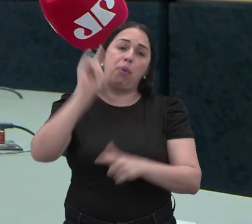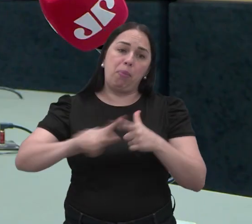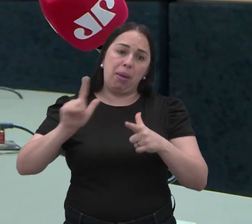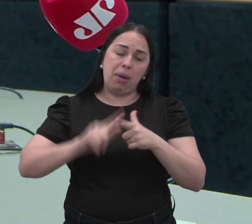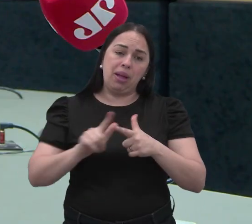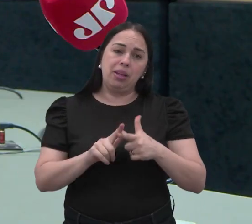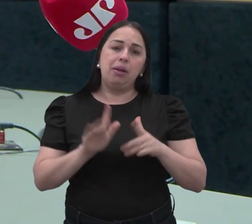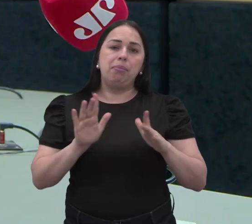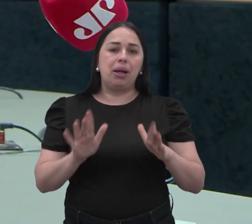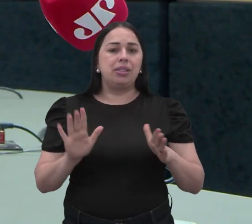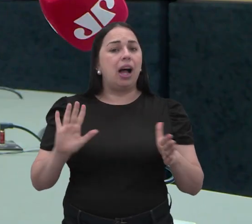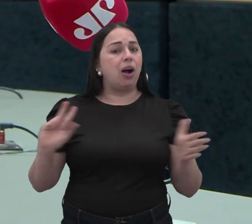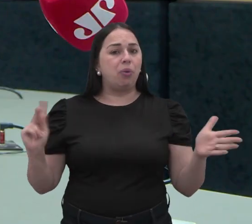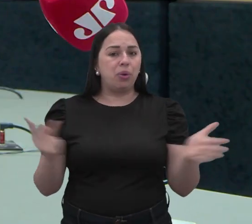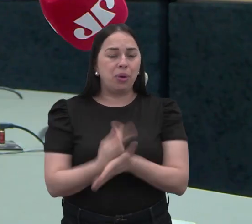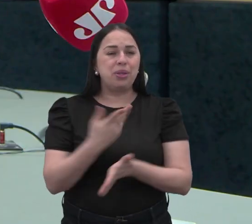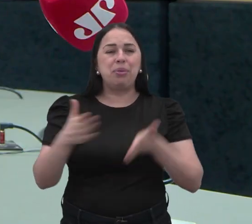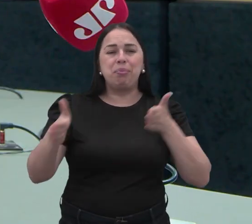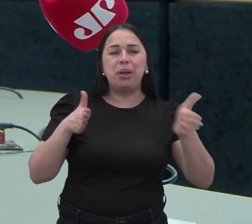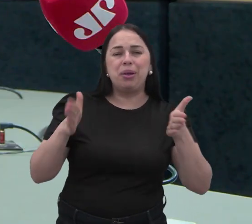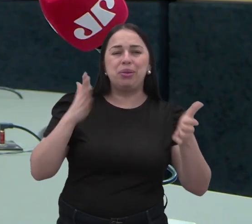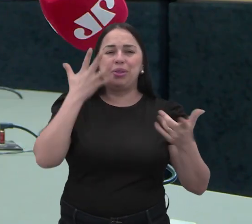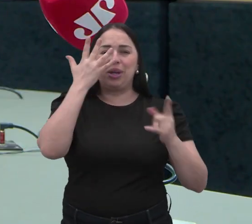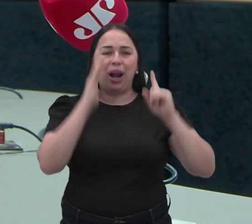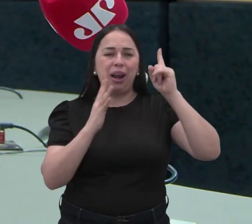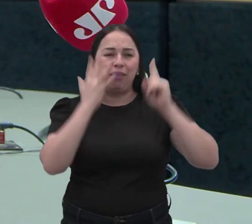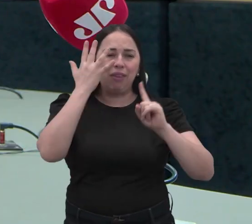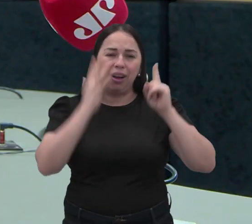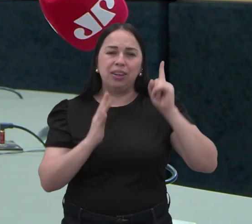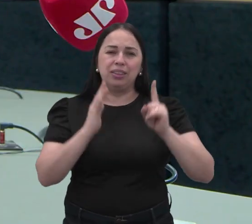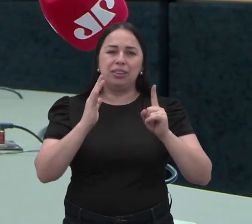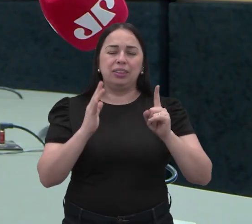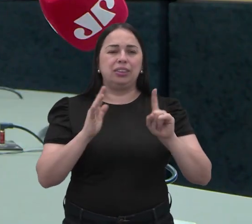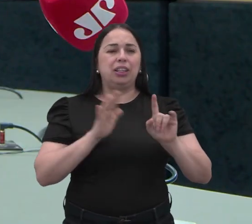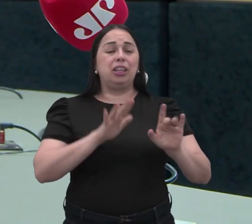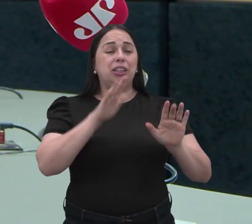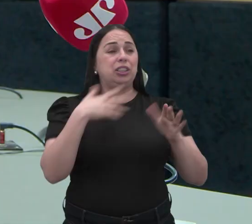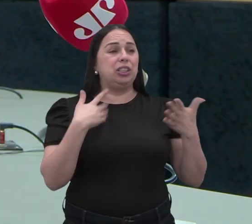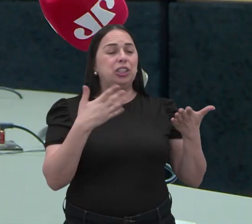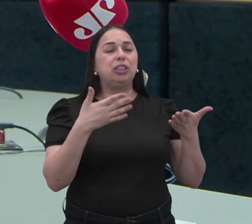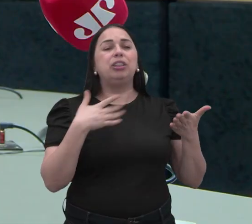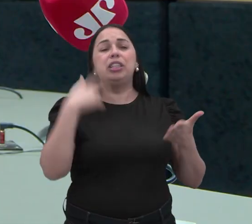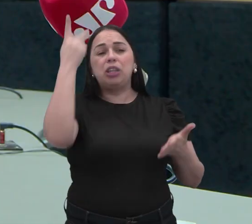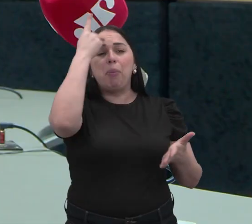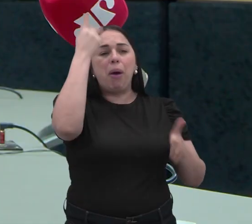Mas tinham problemas, por exemplo, época de carnaval, chegava em São Paulo, tudo cheio.